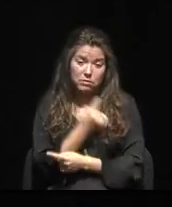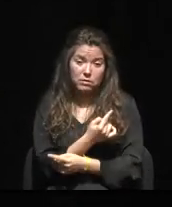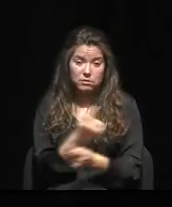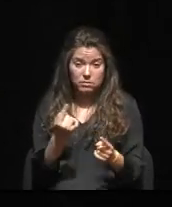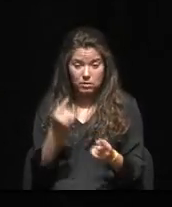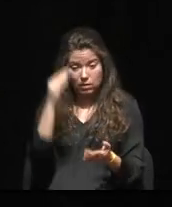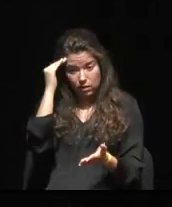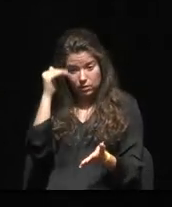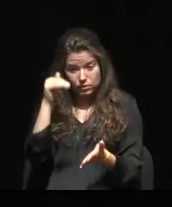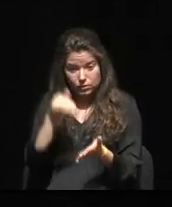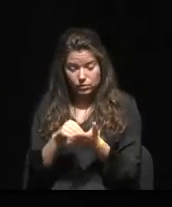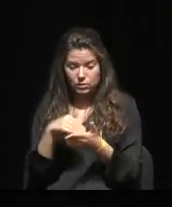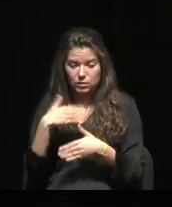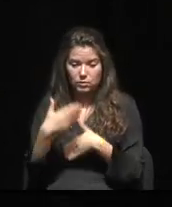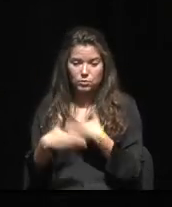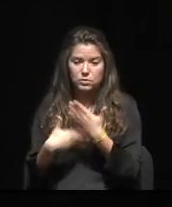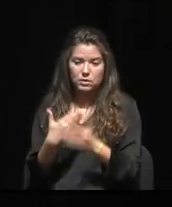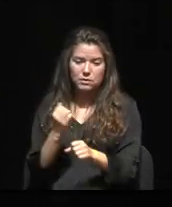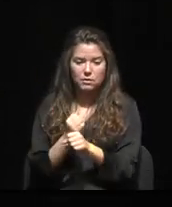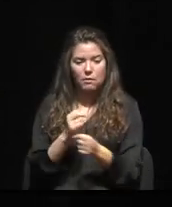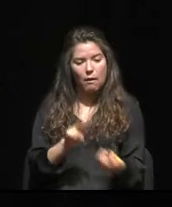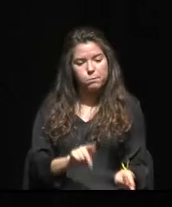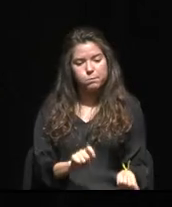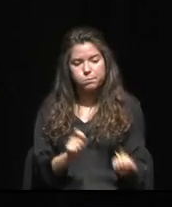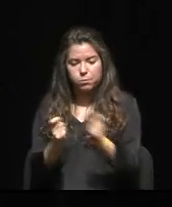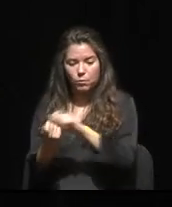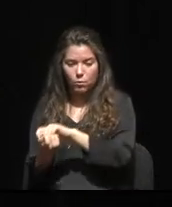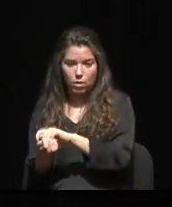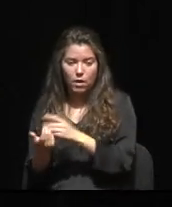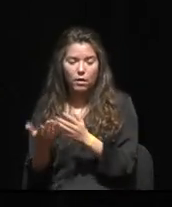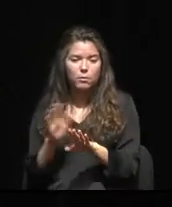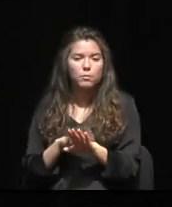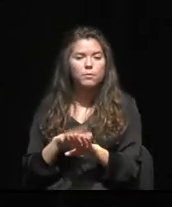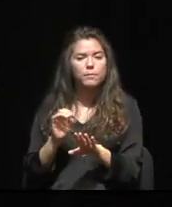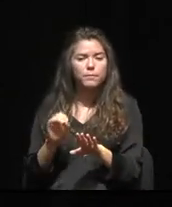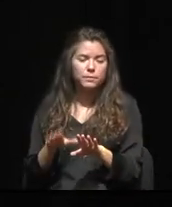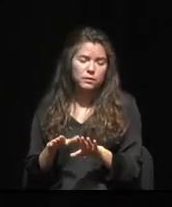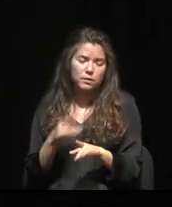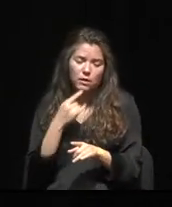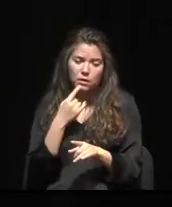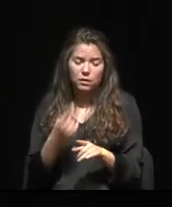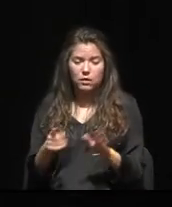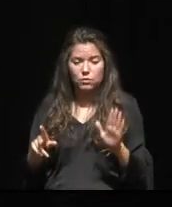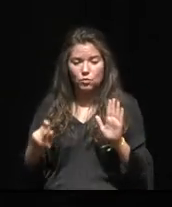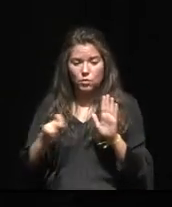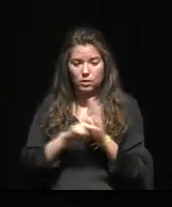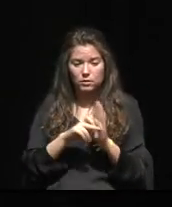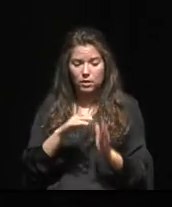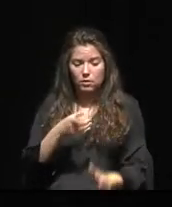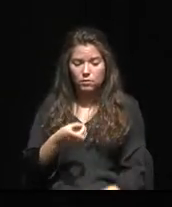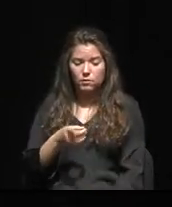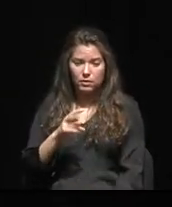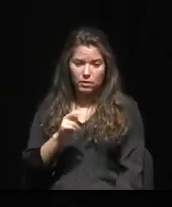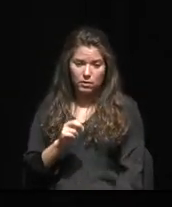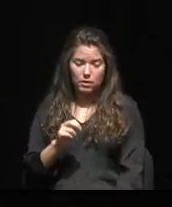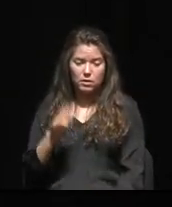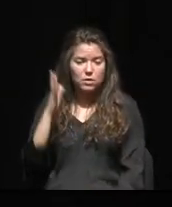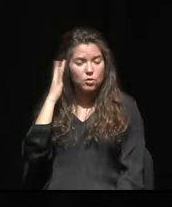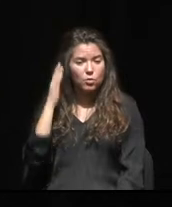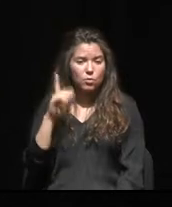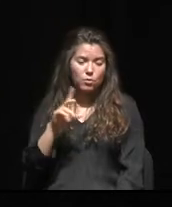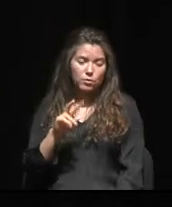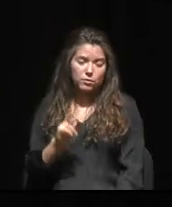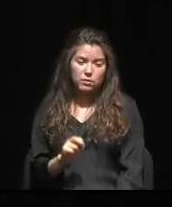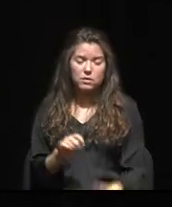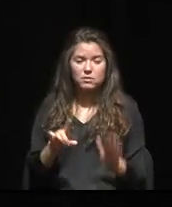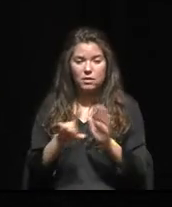tal resulta de processos de mobilidade intercarreiras em curso tal como perce situado no artigo 93 número 3 da lei geral do Trabalho